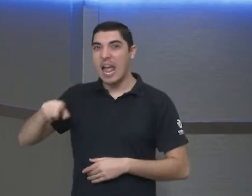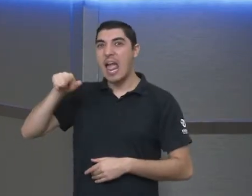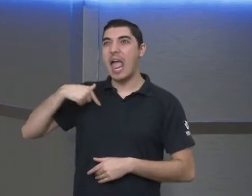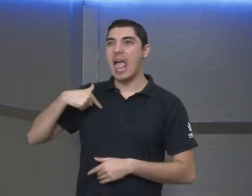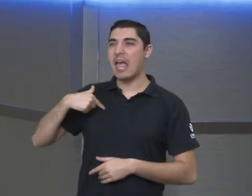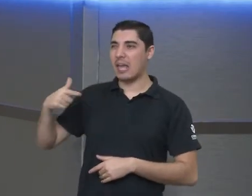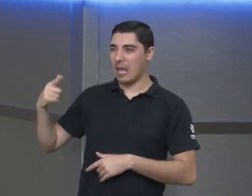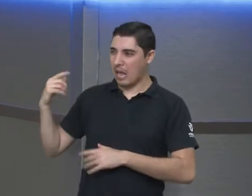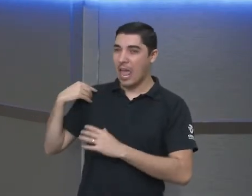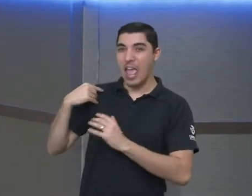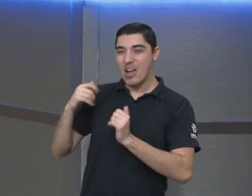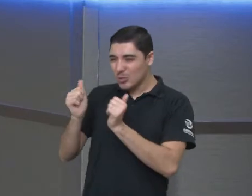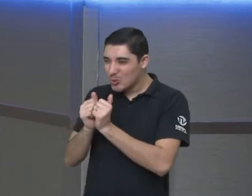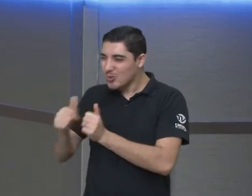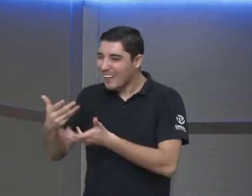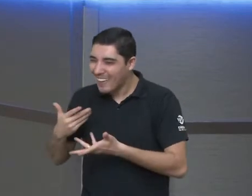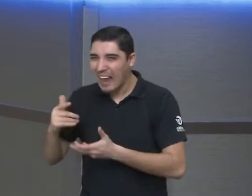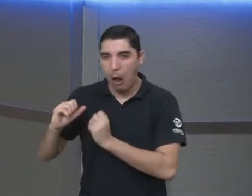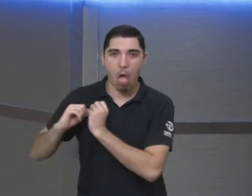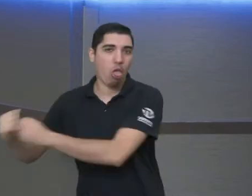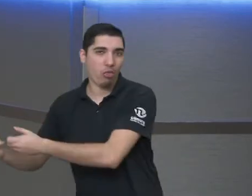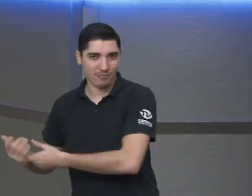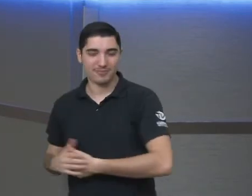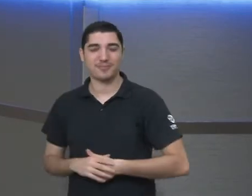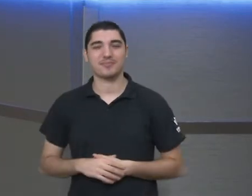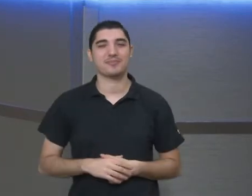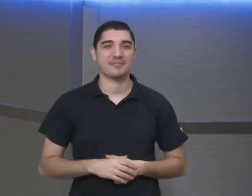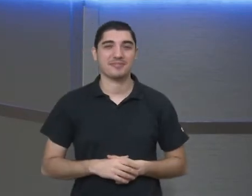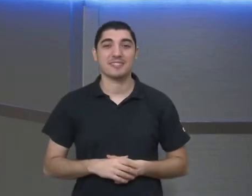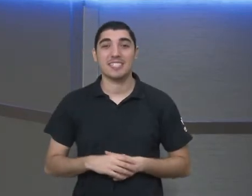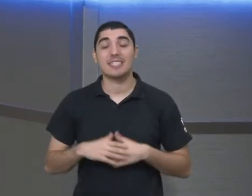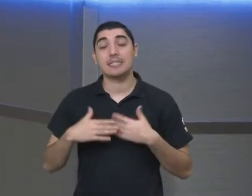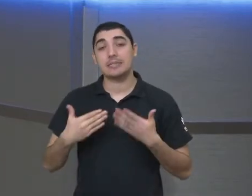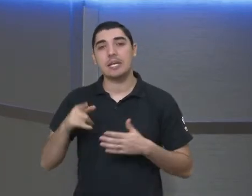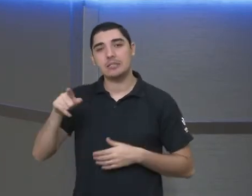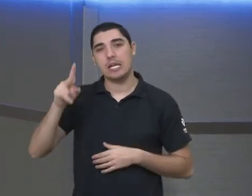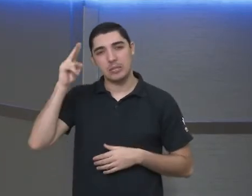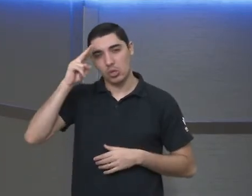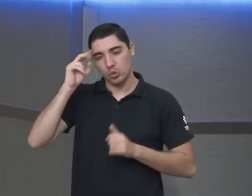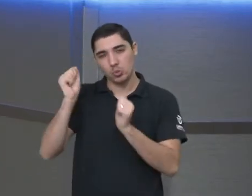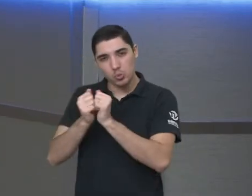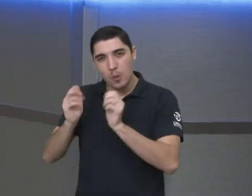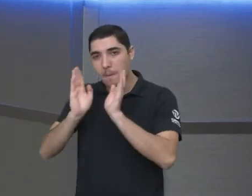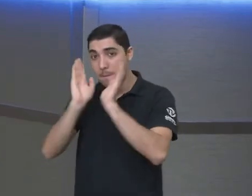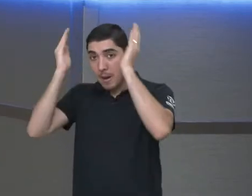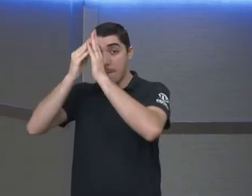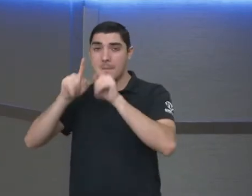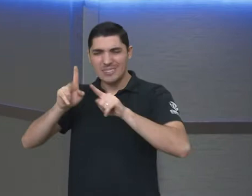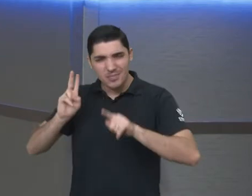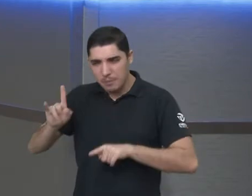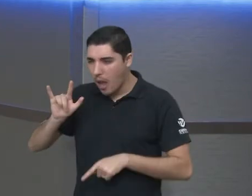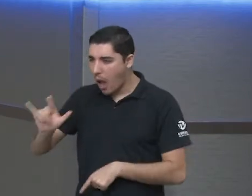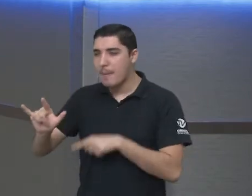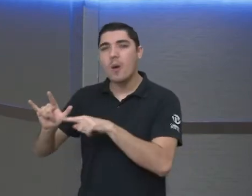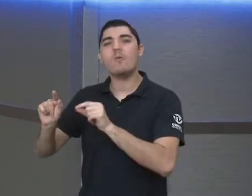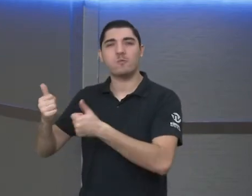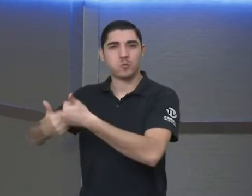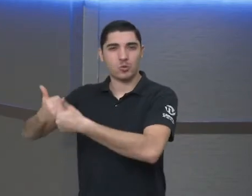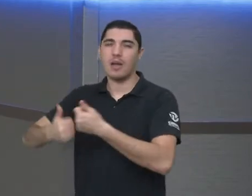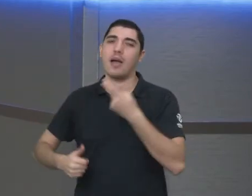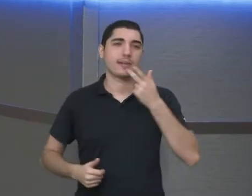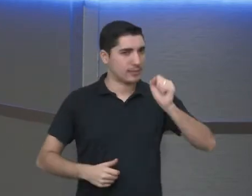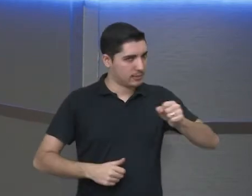trás e acenou, dando tchau para o povo. A segurança fez uma meia-lua na escada, tá certo? Para proteger o